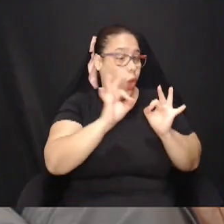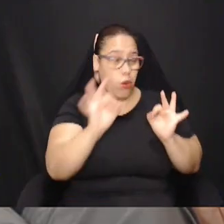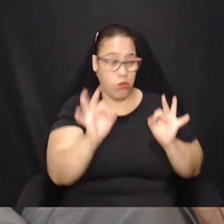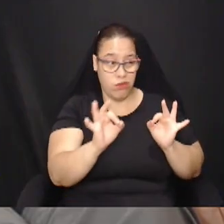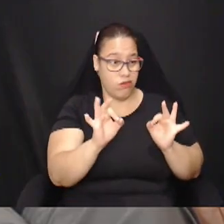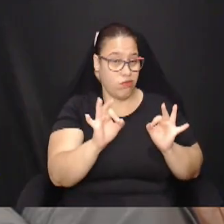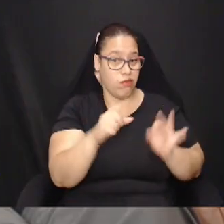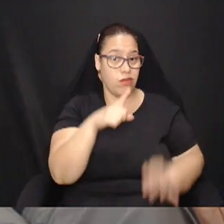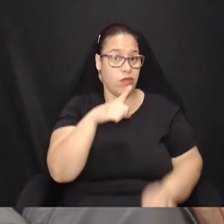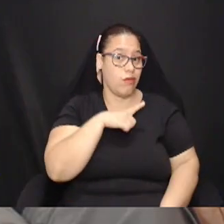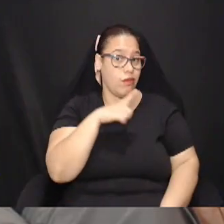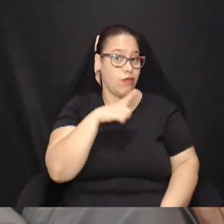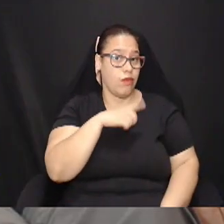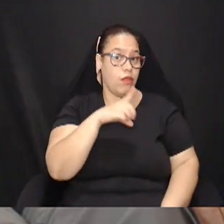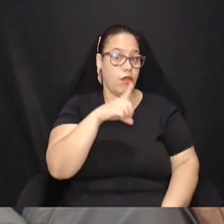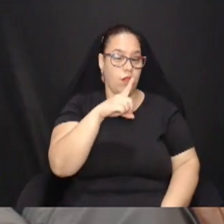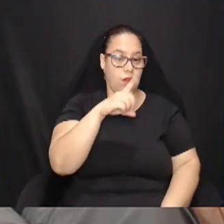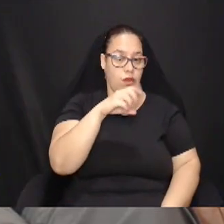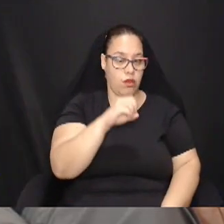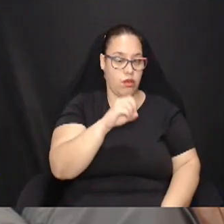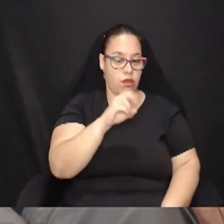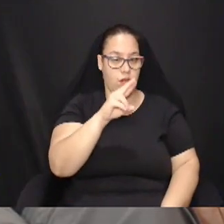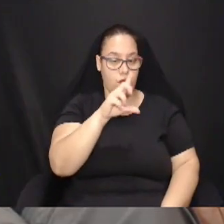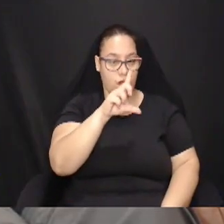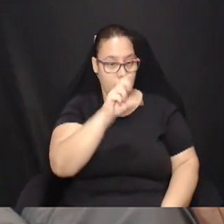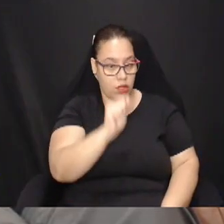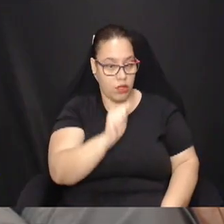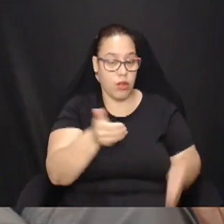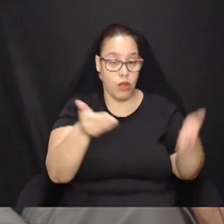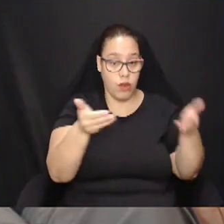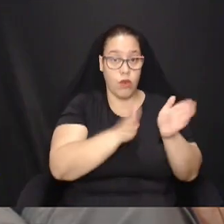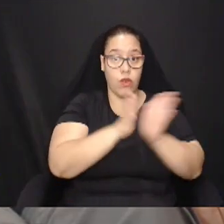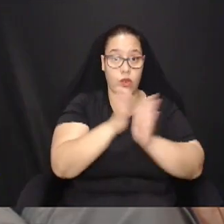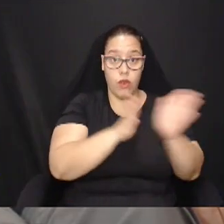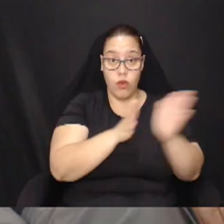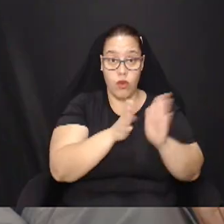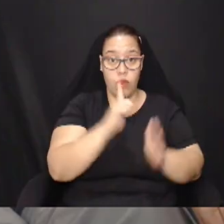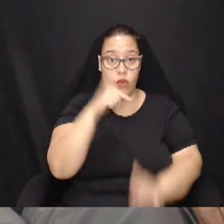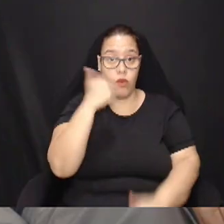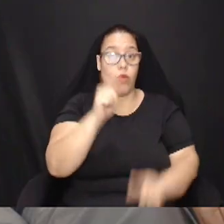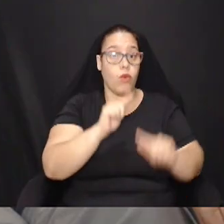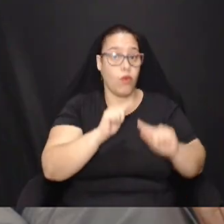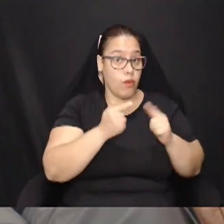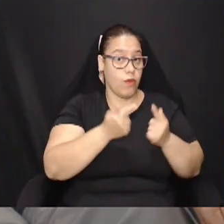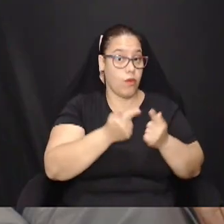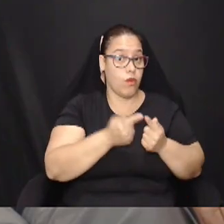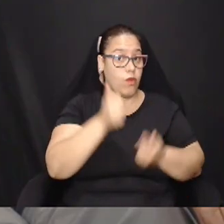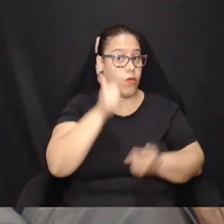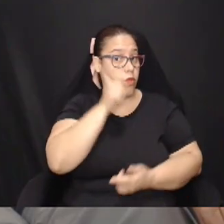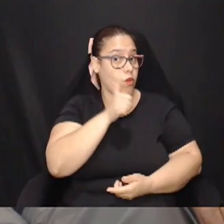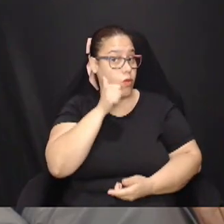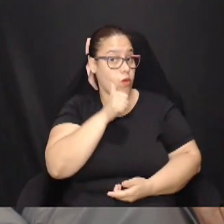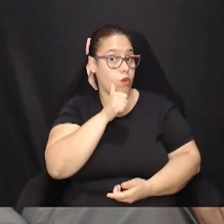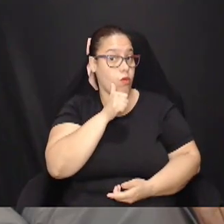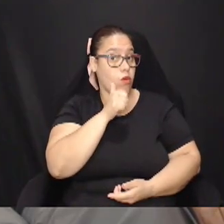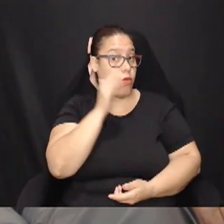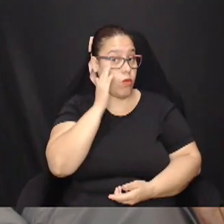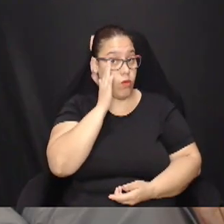as doulas, que também está sendo agora acessado por um outro grupo de mulheres, mas existe o